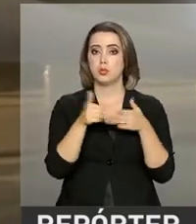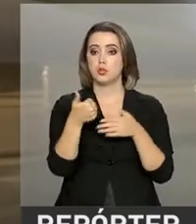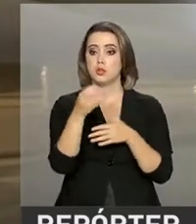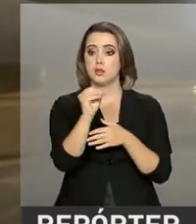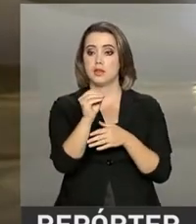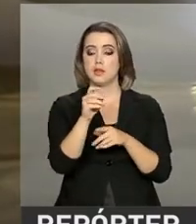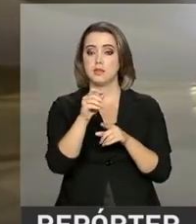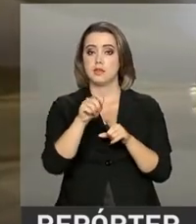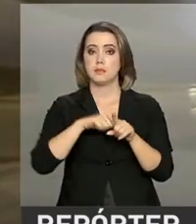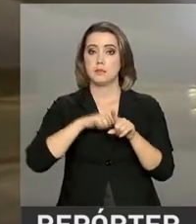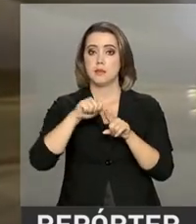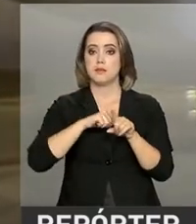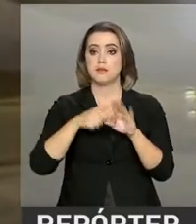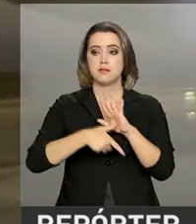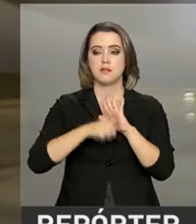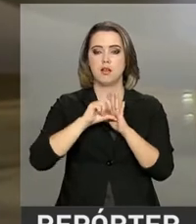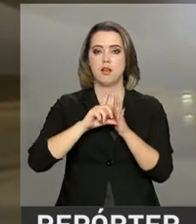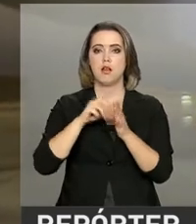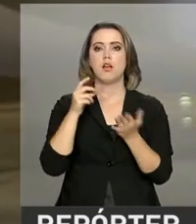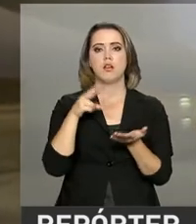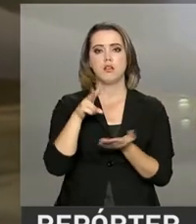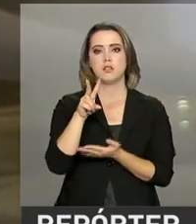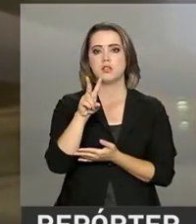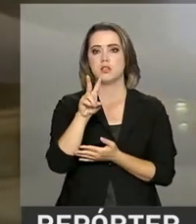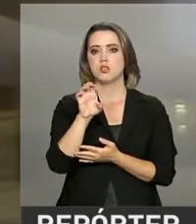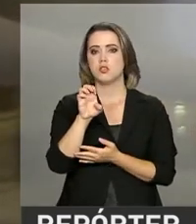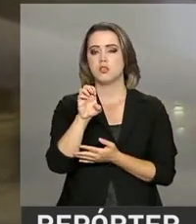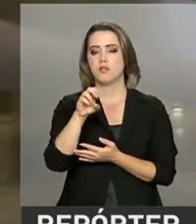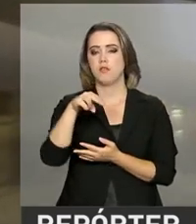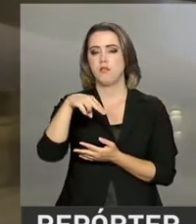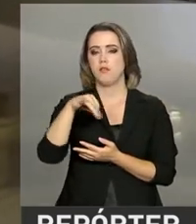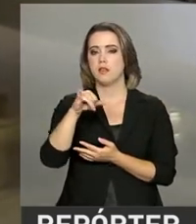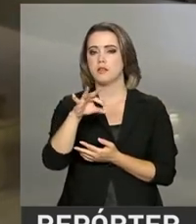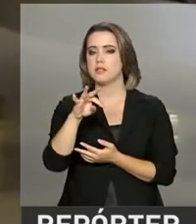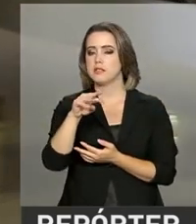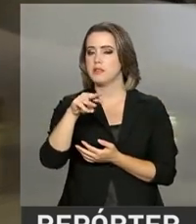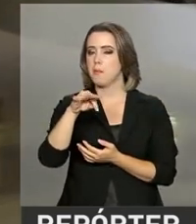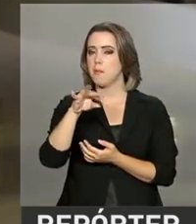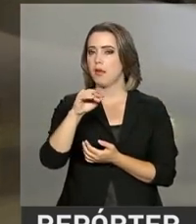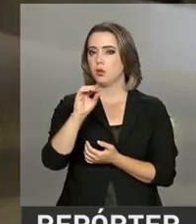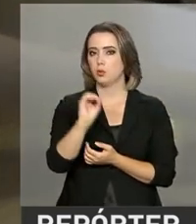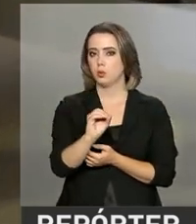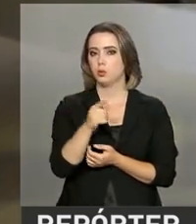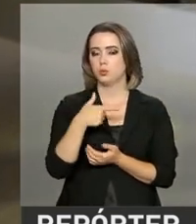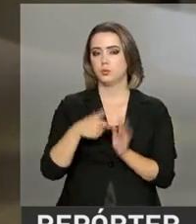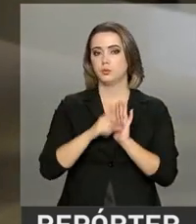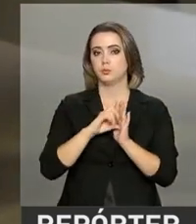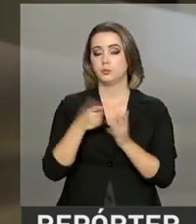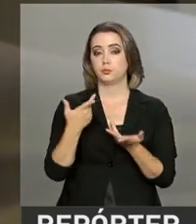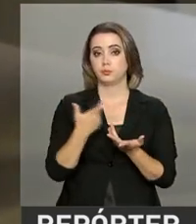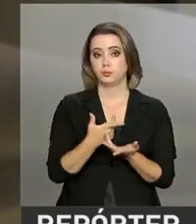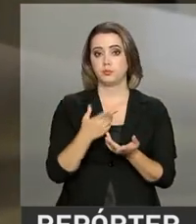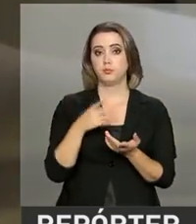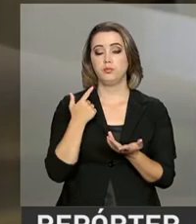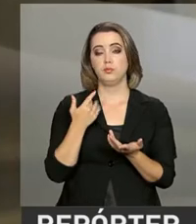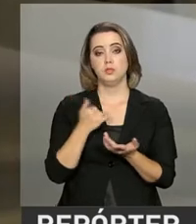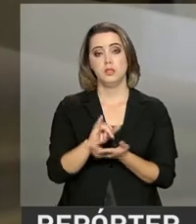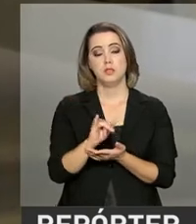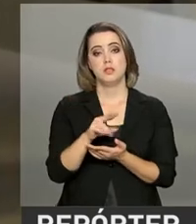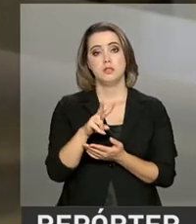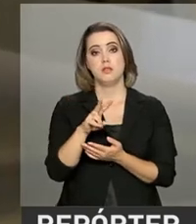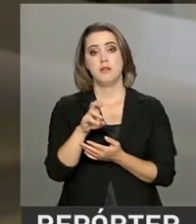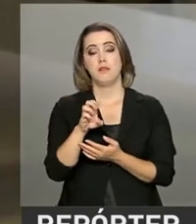do vencimento. Caso a licença expire antes da decisão do governo em renovar a outorga, o serviço será mantido de